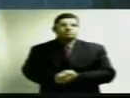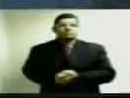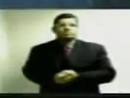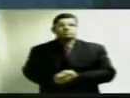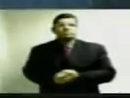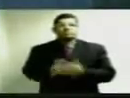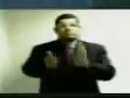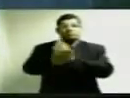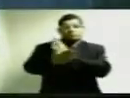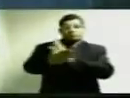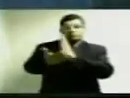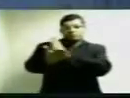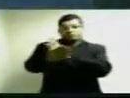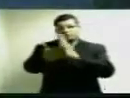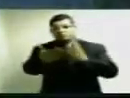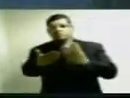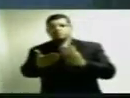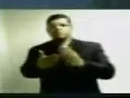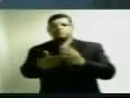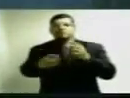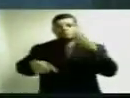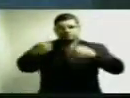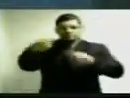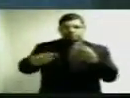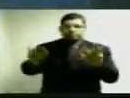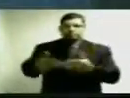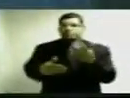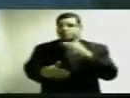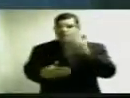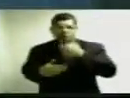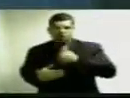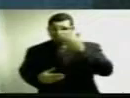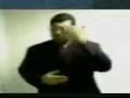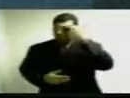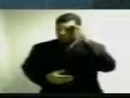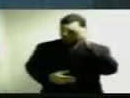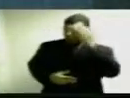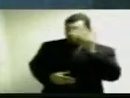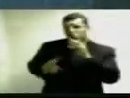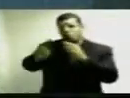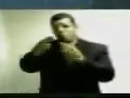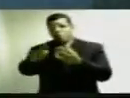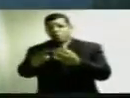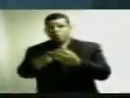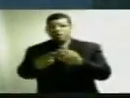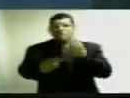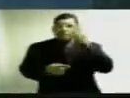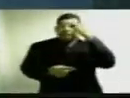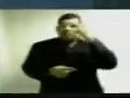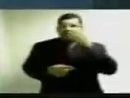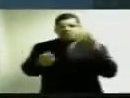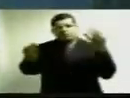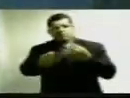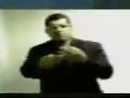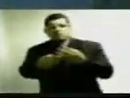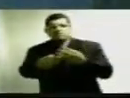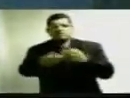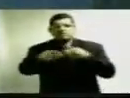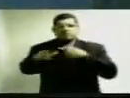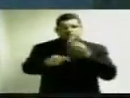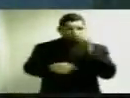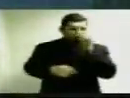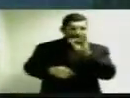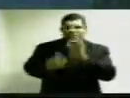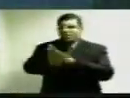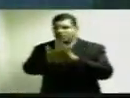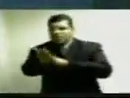Há uma parcela da política que ou não entende, ou conta com a certeza da